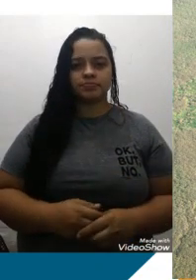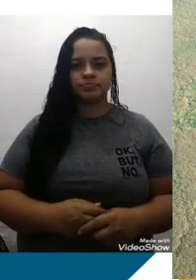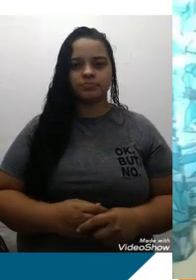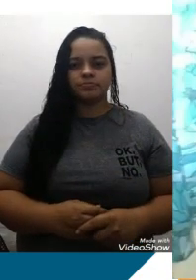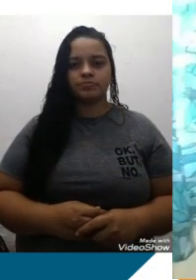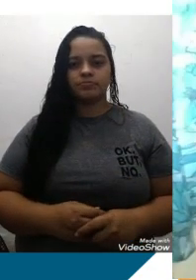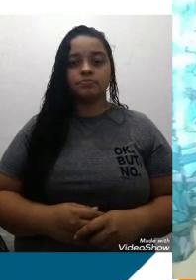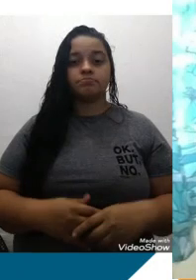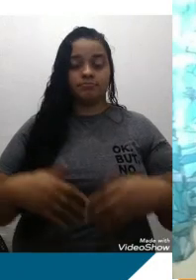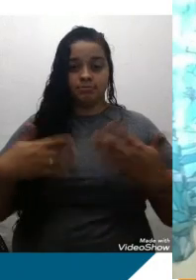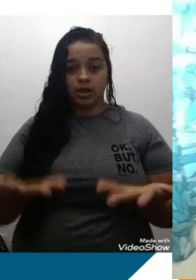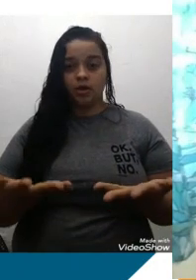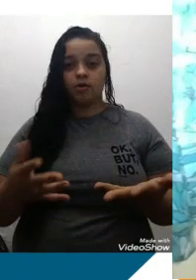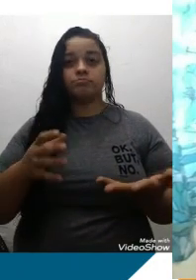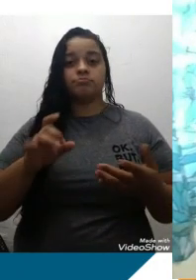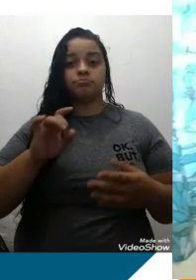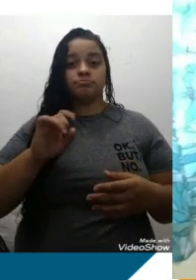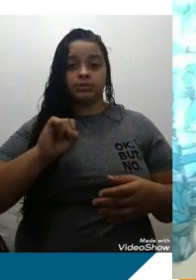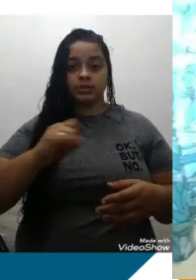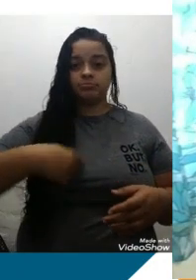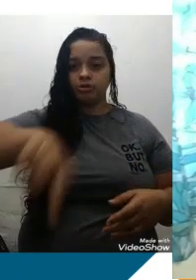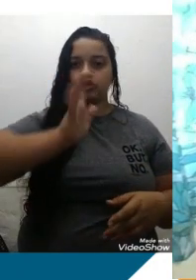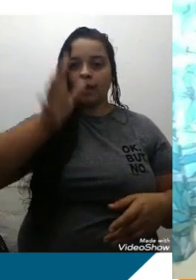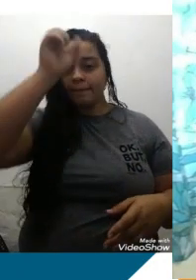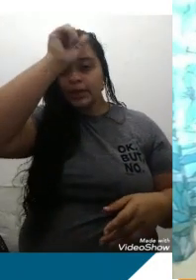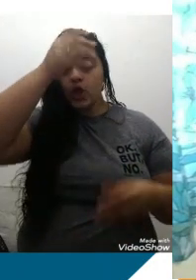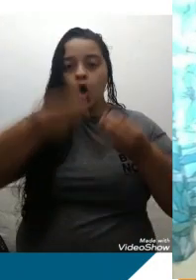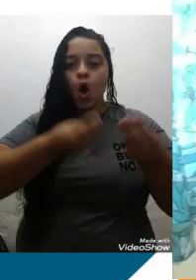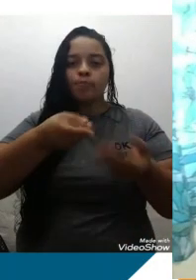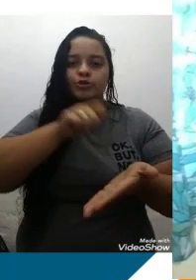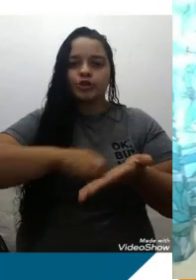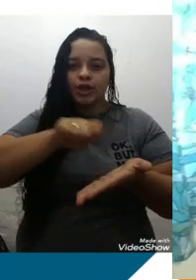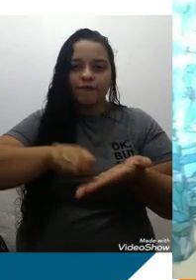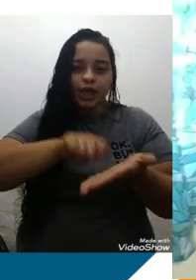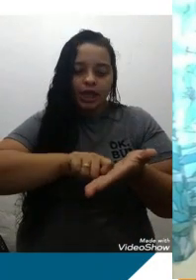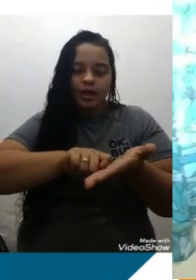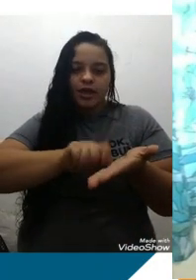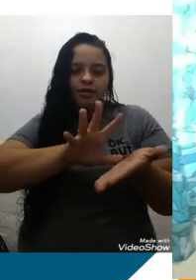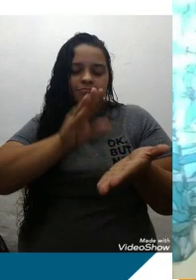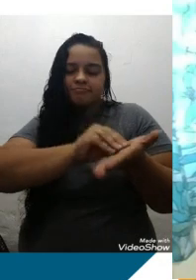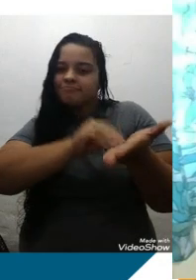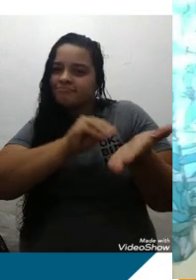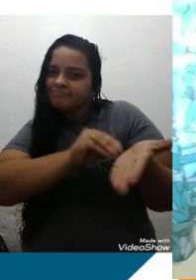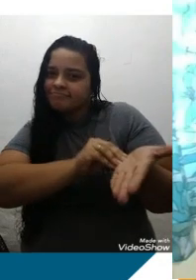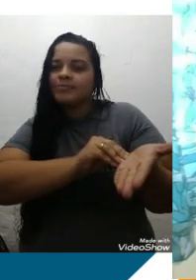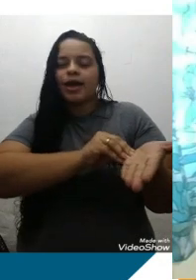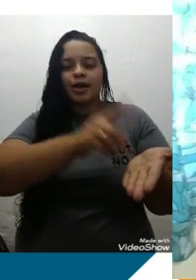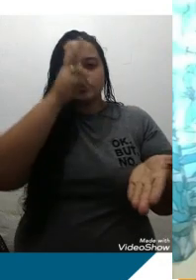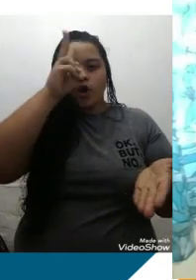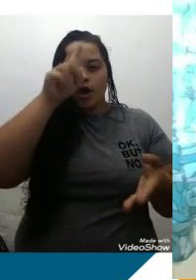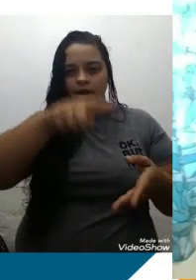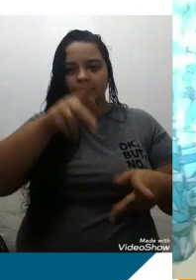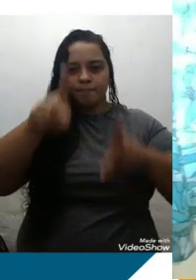áreas. Então, se agora a gente, enfim, aprender um pouco sobre como escrever a história desses povos,